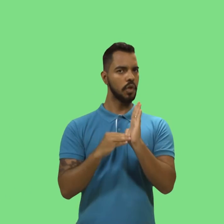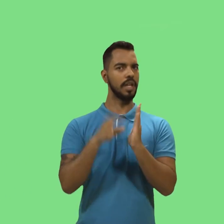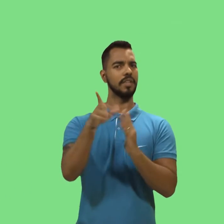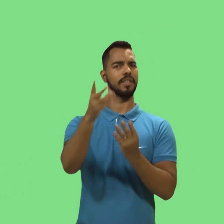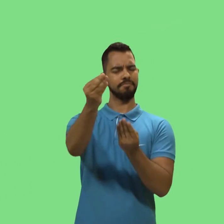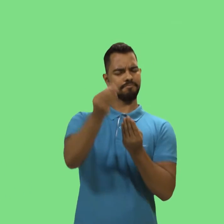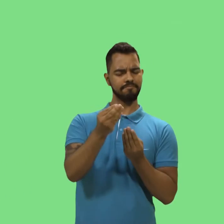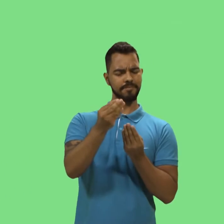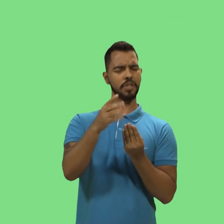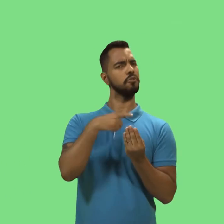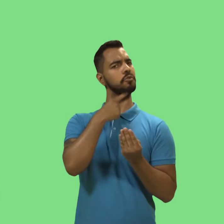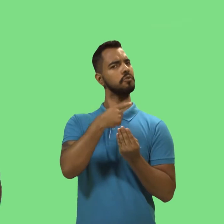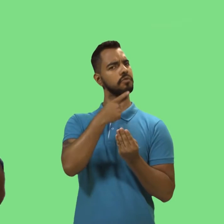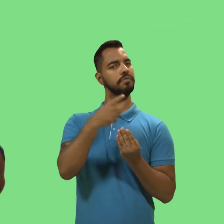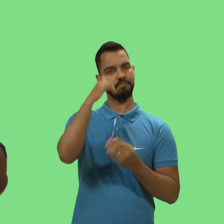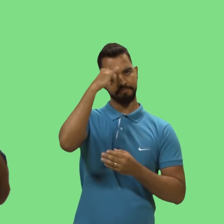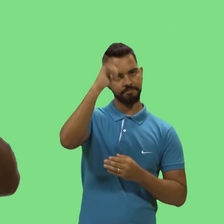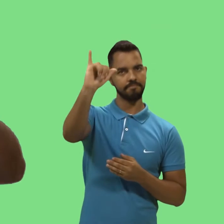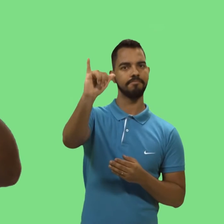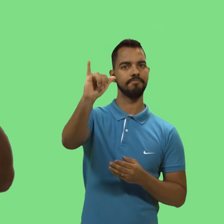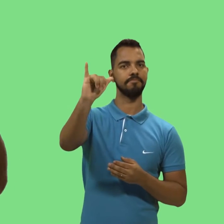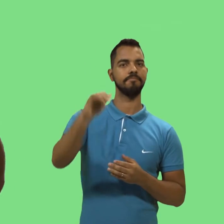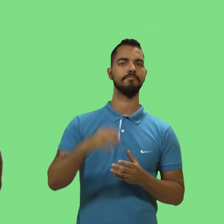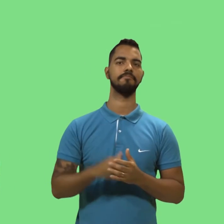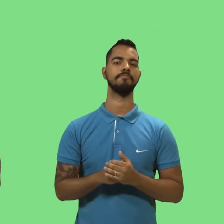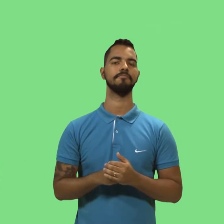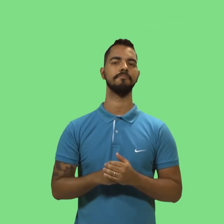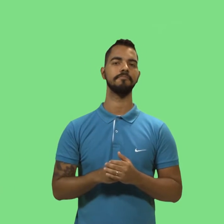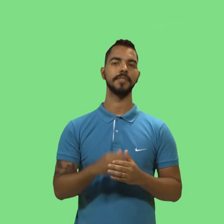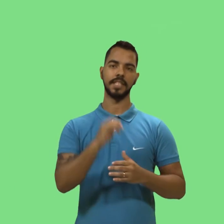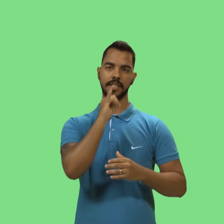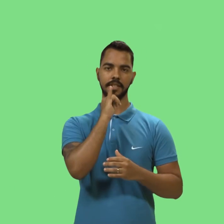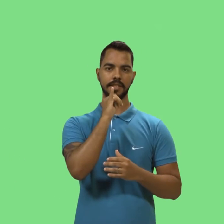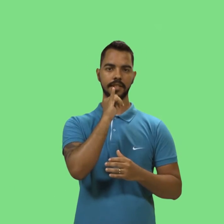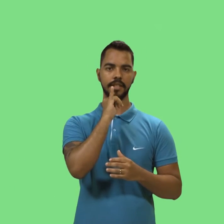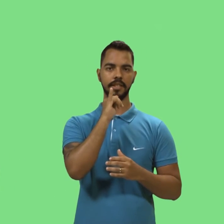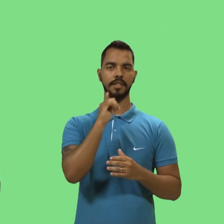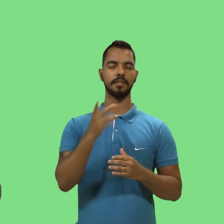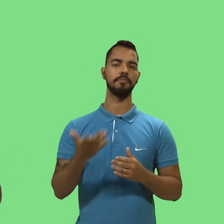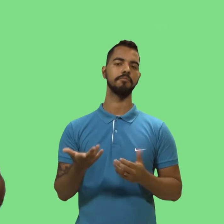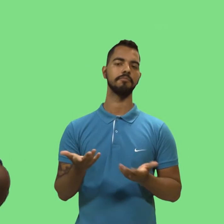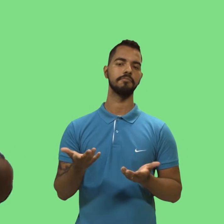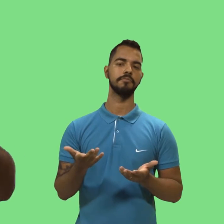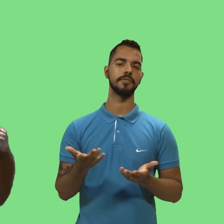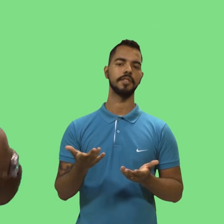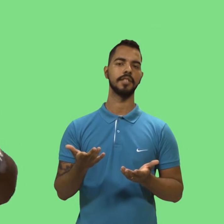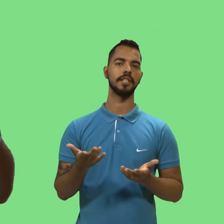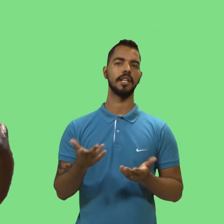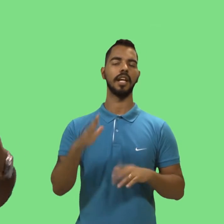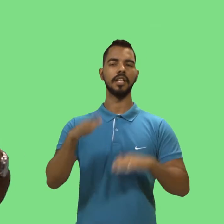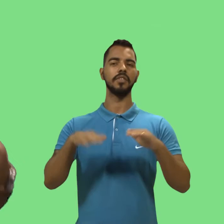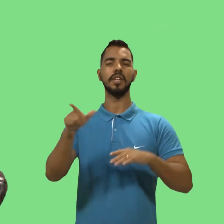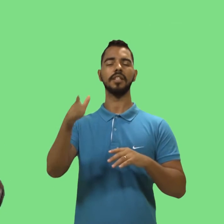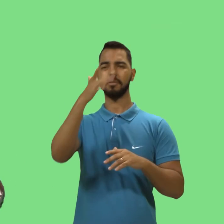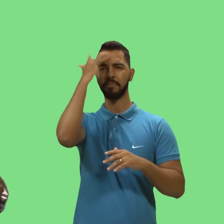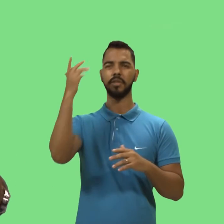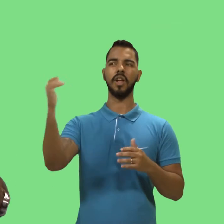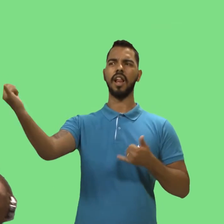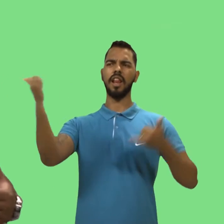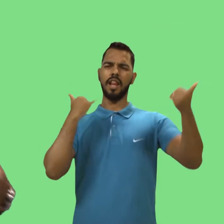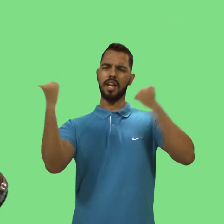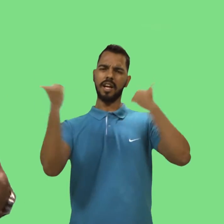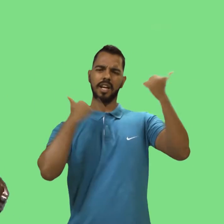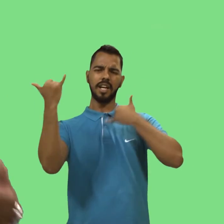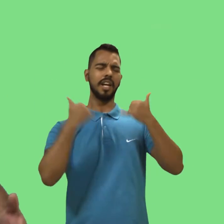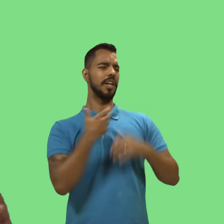tenha dúvidas quanto ao evento e ainda para prevenir incômodos, como, por exemplo, várias pessoas entrando em contato